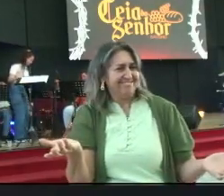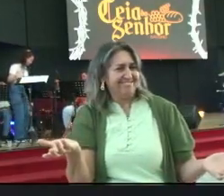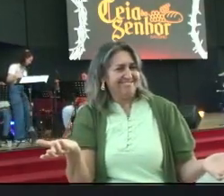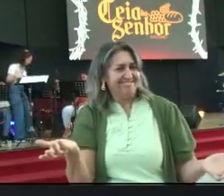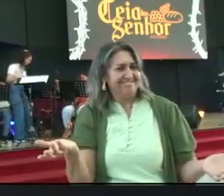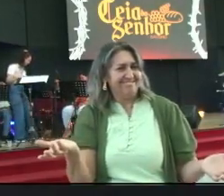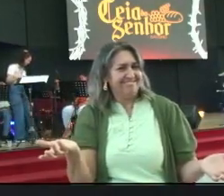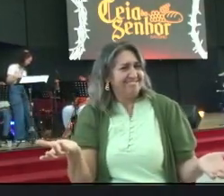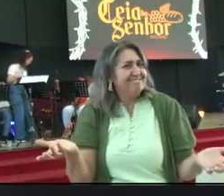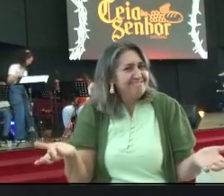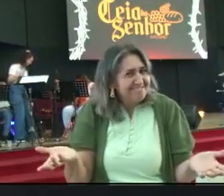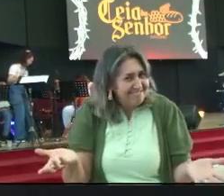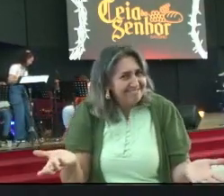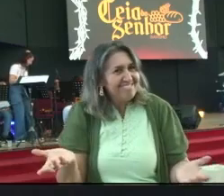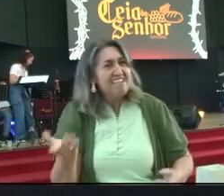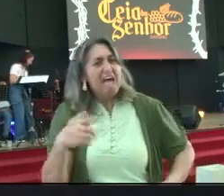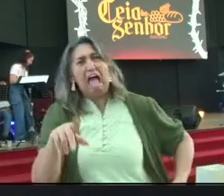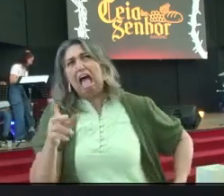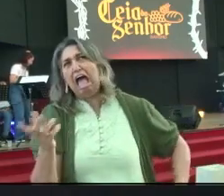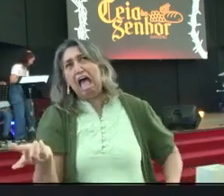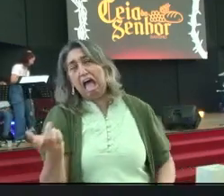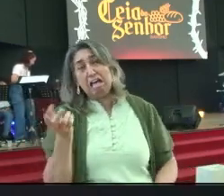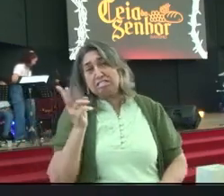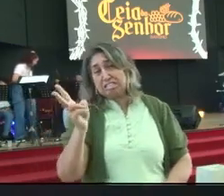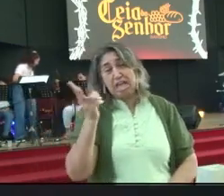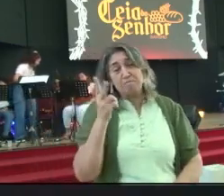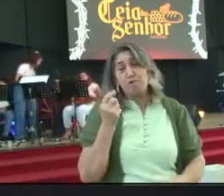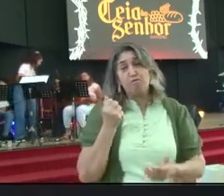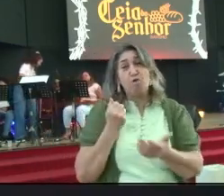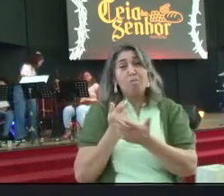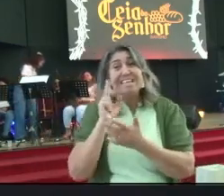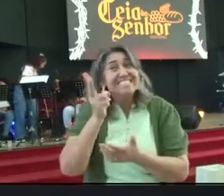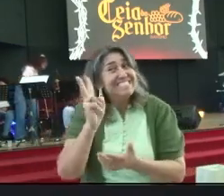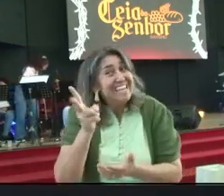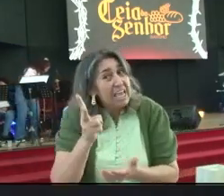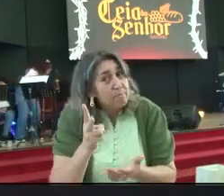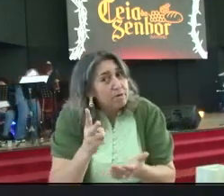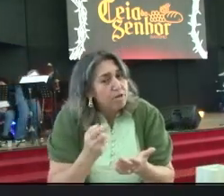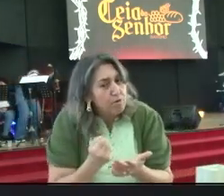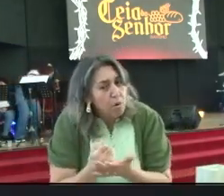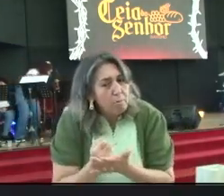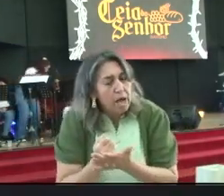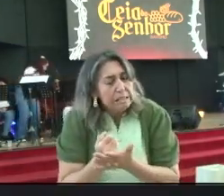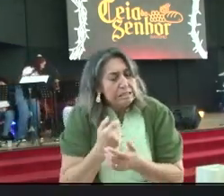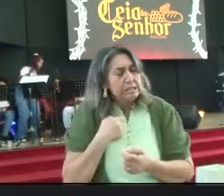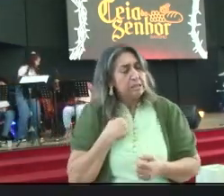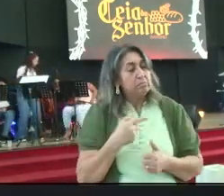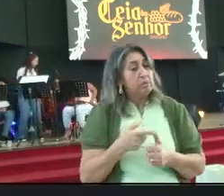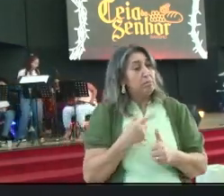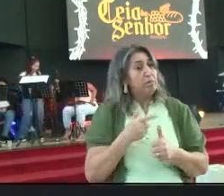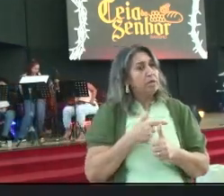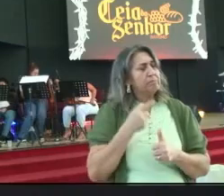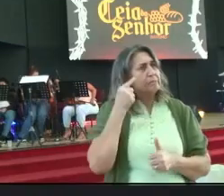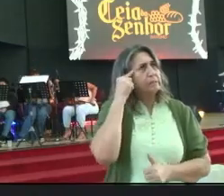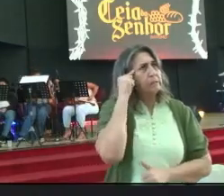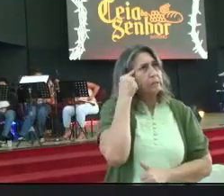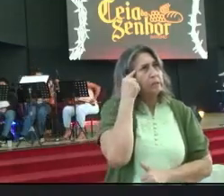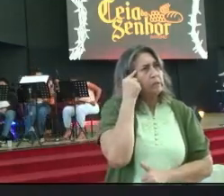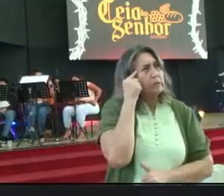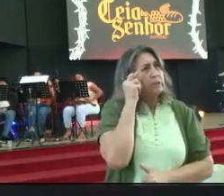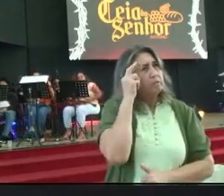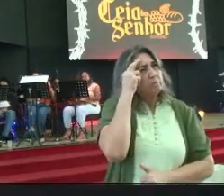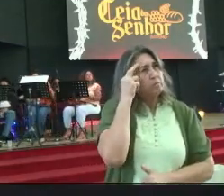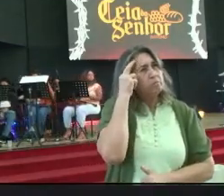Toda vez que você for comprar um negócio, pergunte: preciso disso ou não? Faça essa pergunta. Será